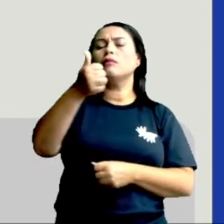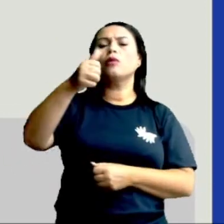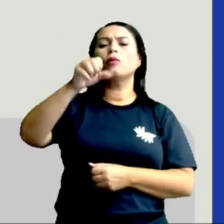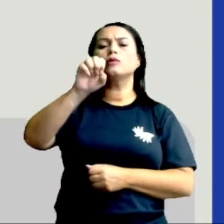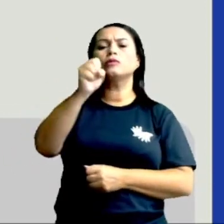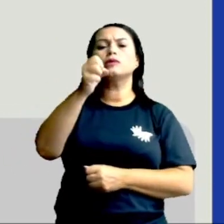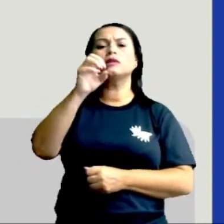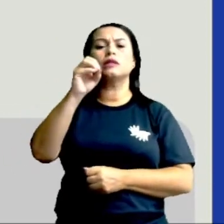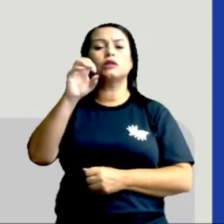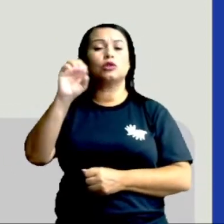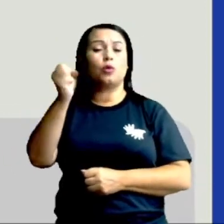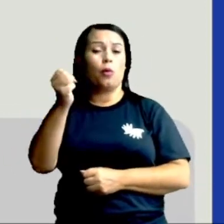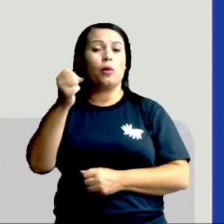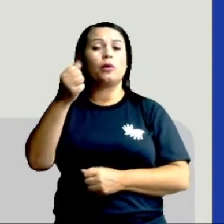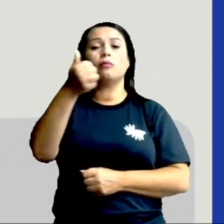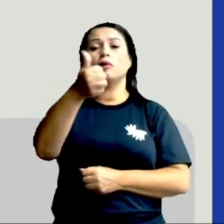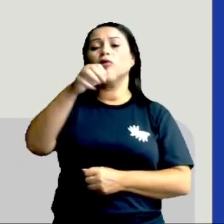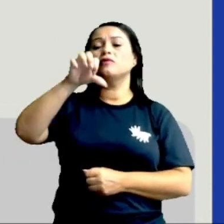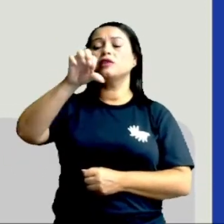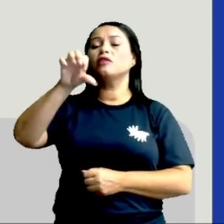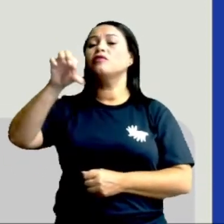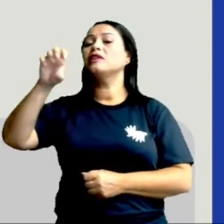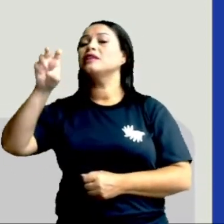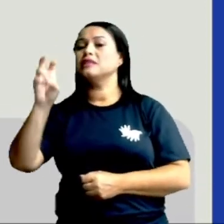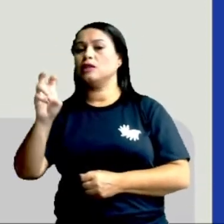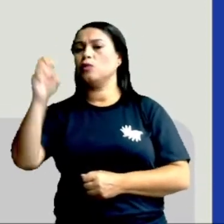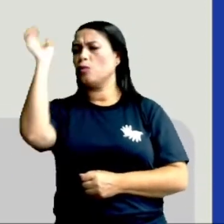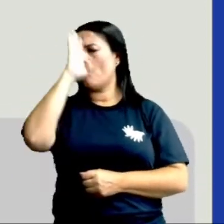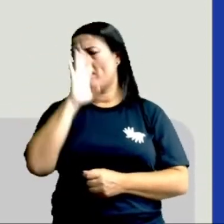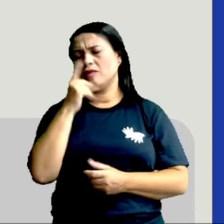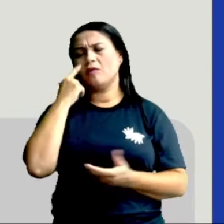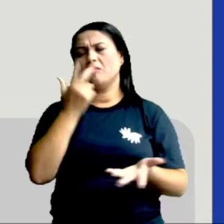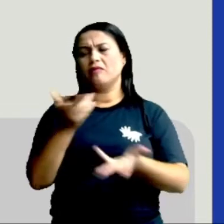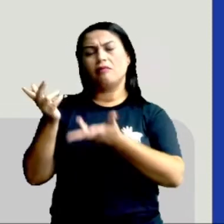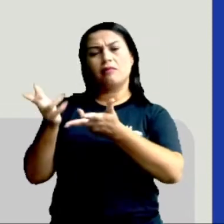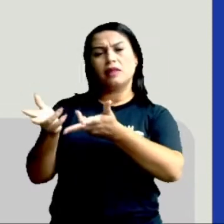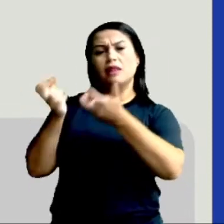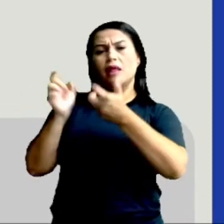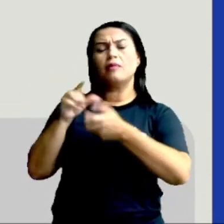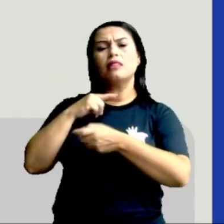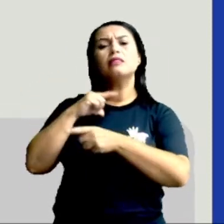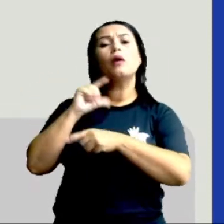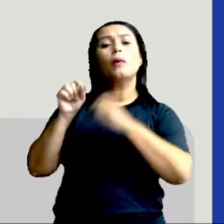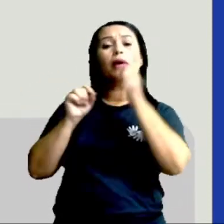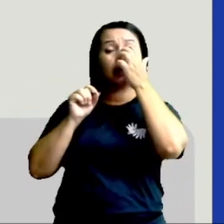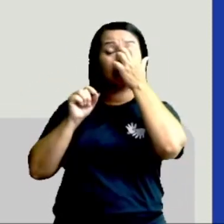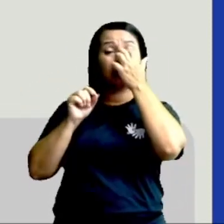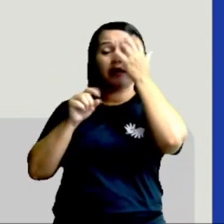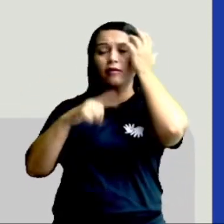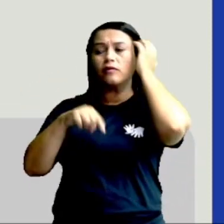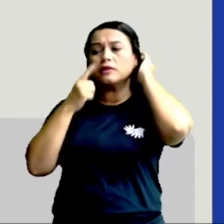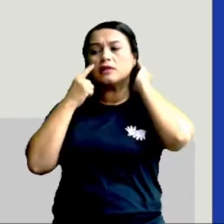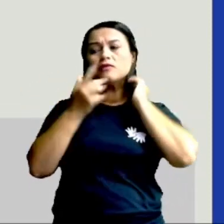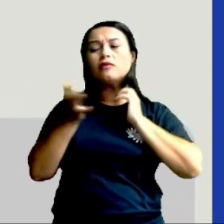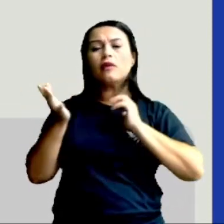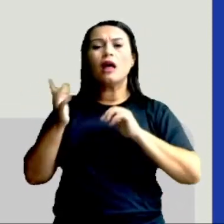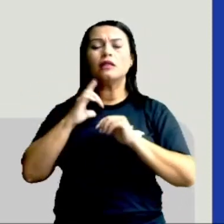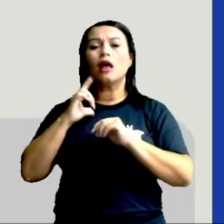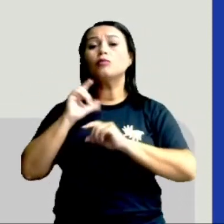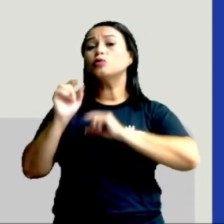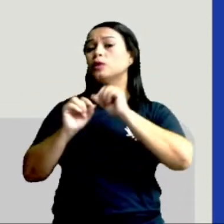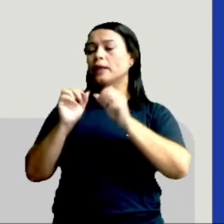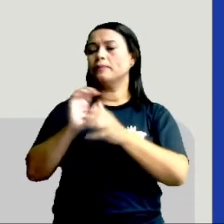1808 até 1995. Percebam aí nesse gráfico que vocês veem aí, para vocês